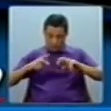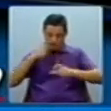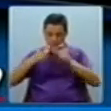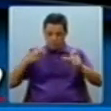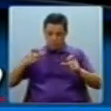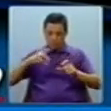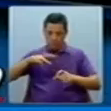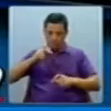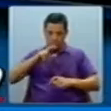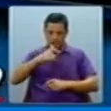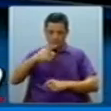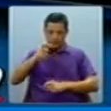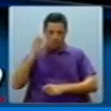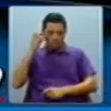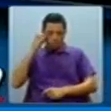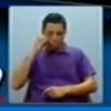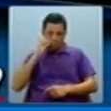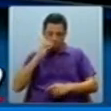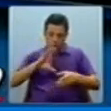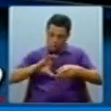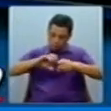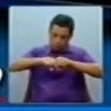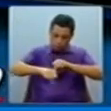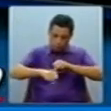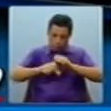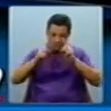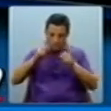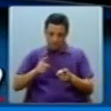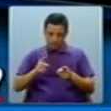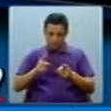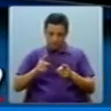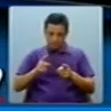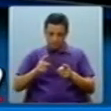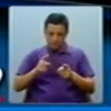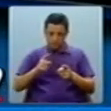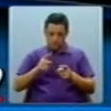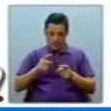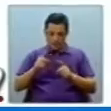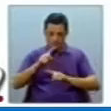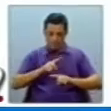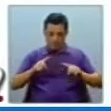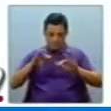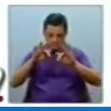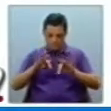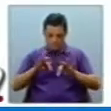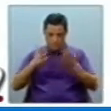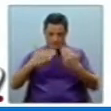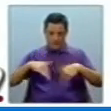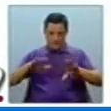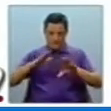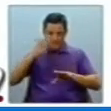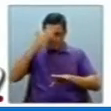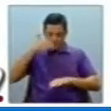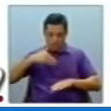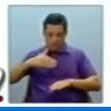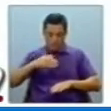está lentamente a desfazer, vai fazer Phobos cair em pedacinhos, digamos assim, só que não tem nenhuma previsão para quando é que isso